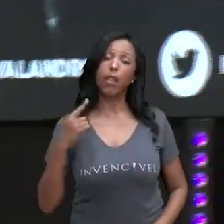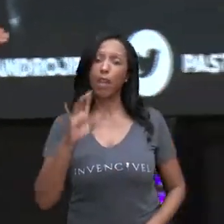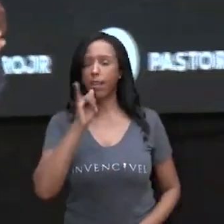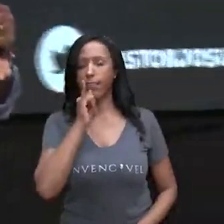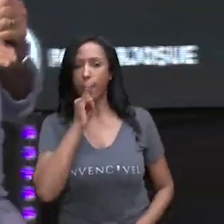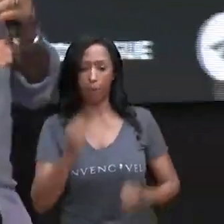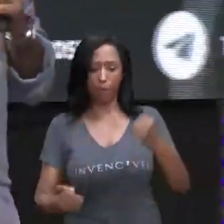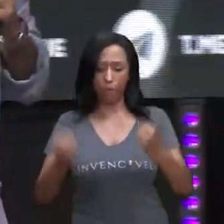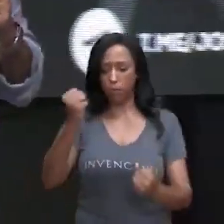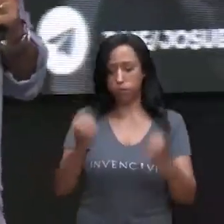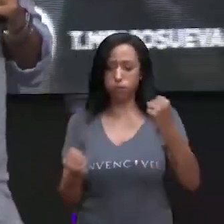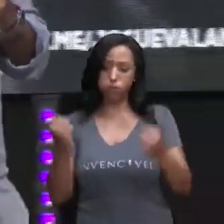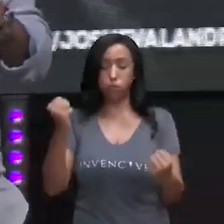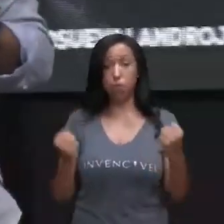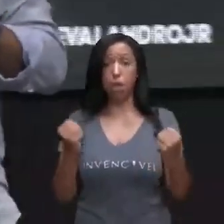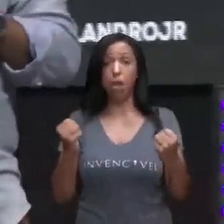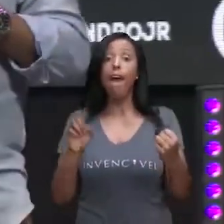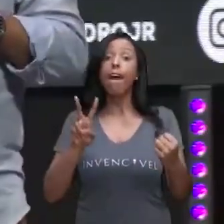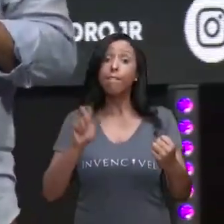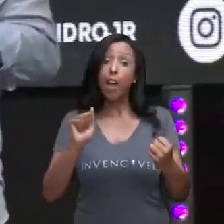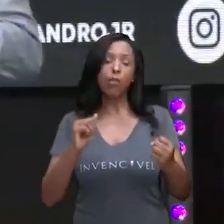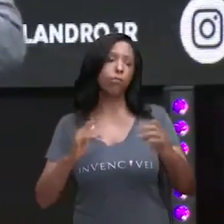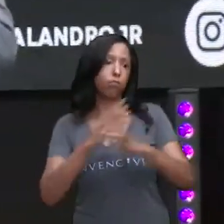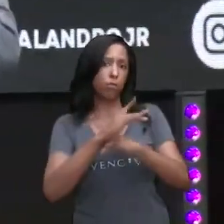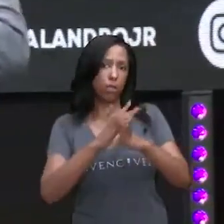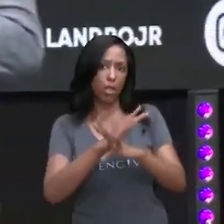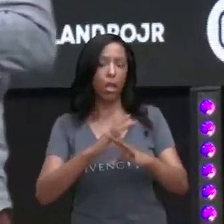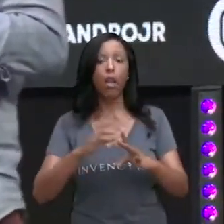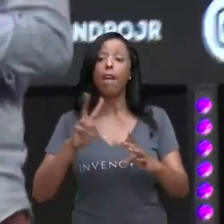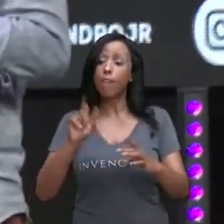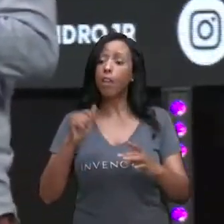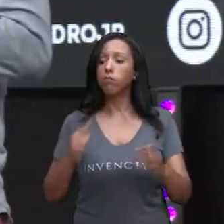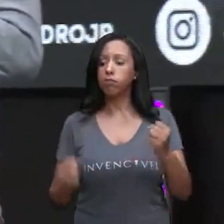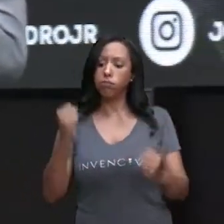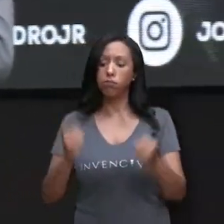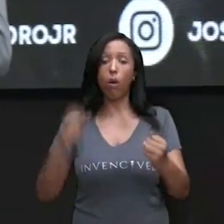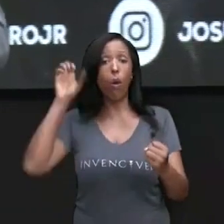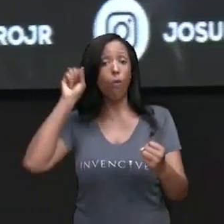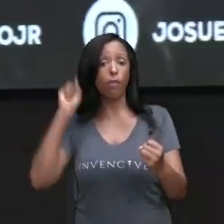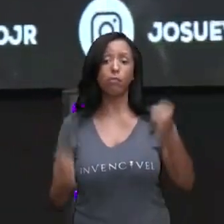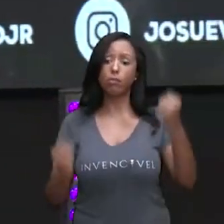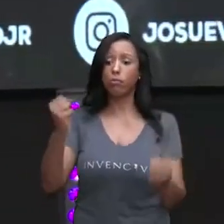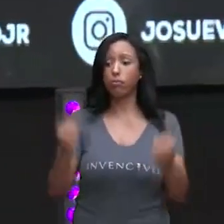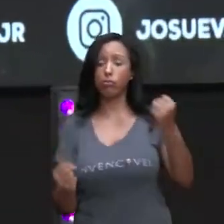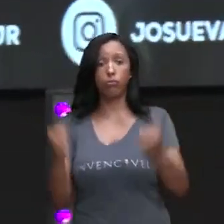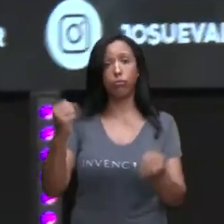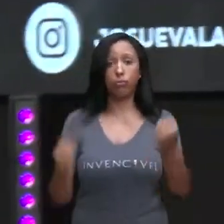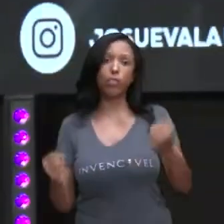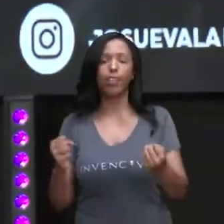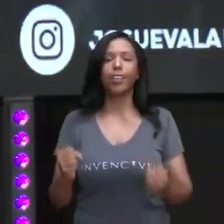na cidade, você consegue ler o livro de Filipenses, por exemplo, umas 10 vezes, 15 vezes, dia de chuva, 25